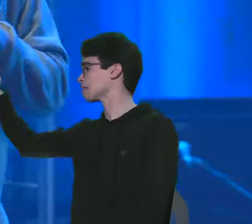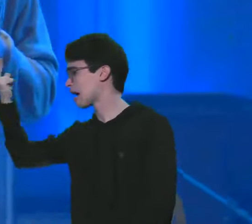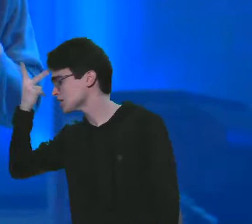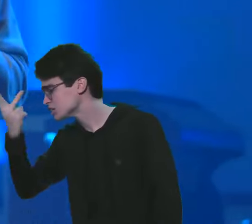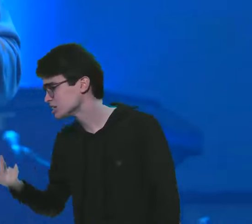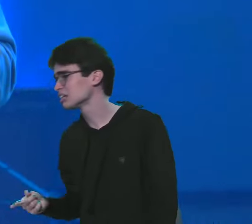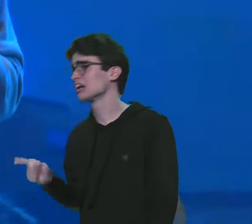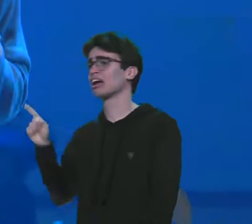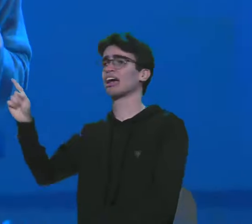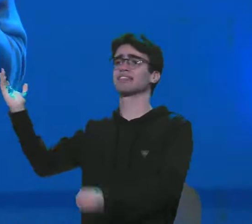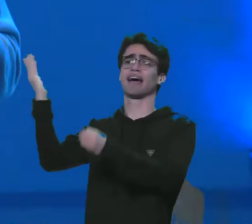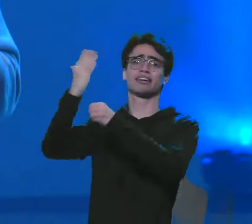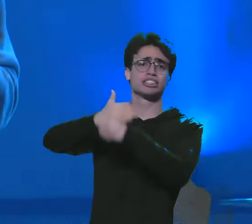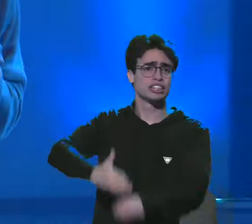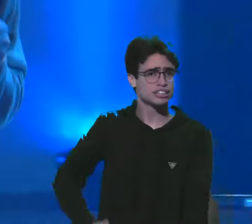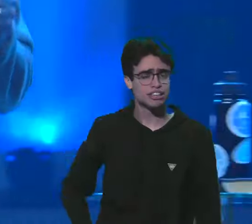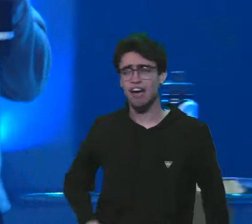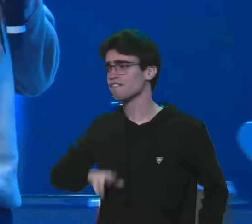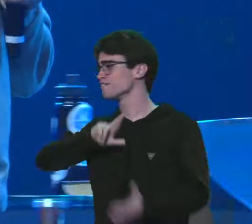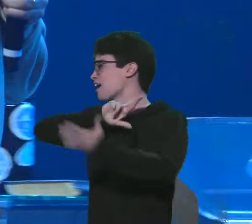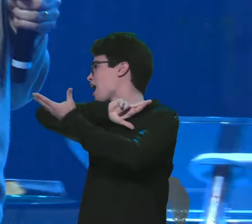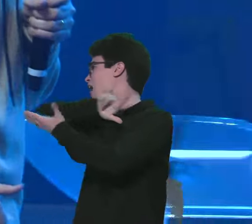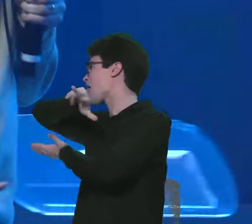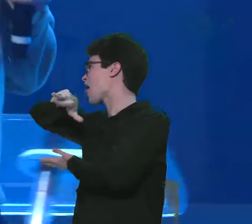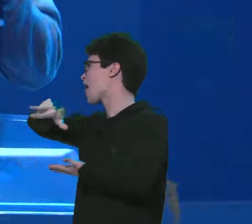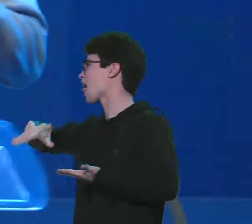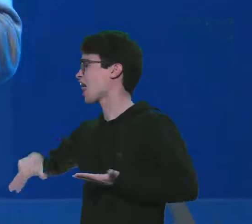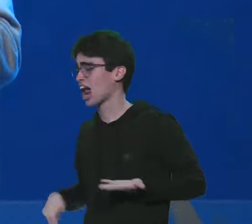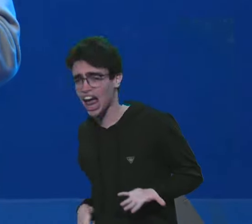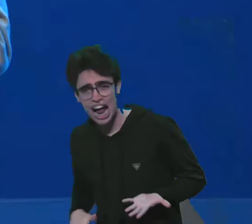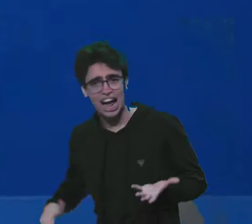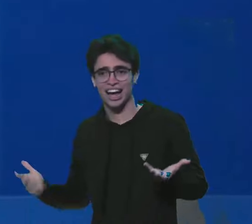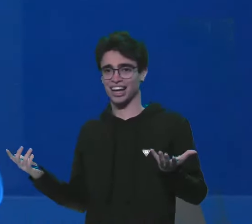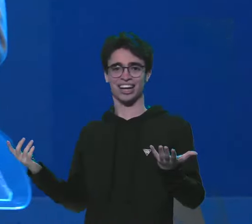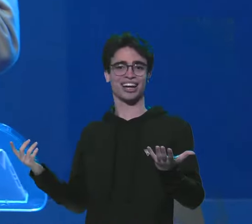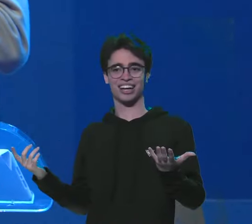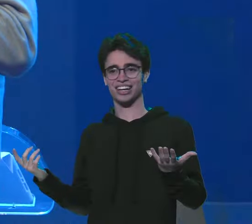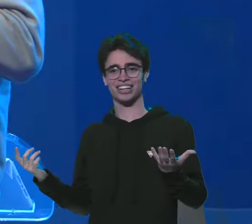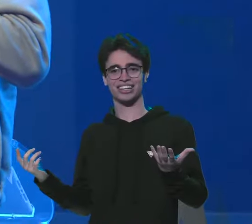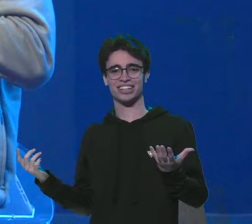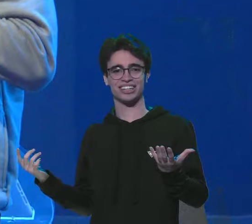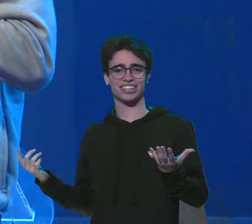é taxista, calvinista, milenista. Ele é...